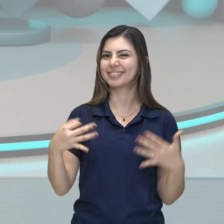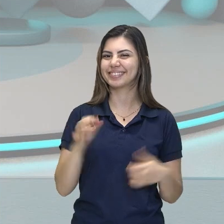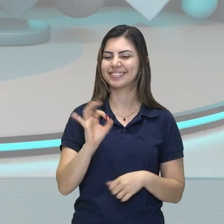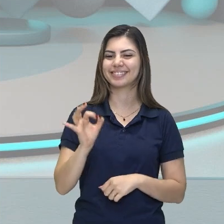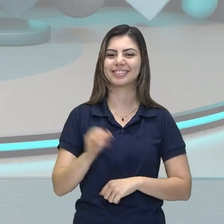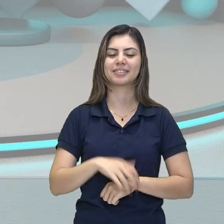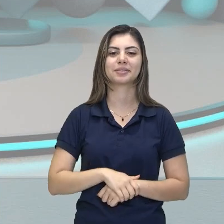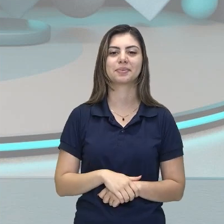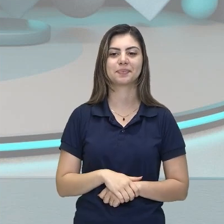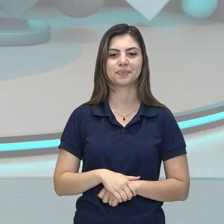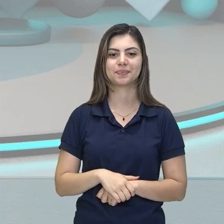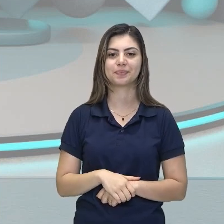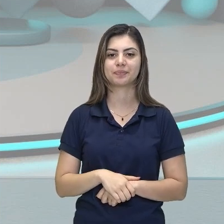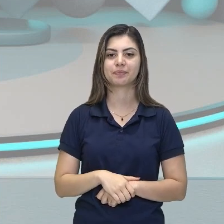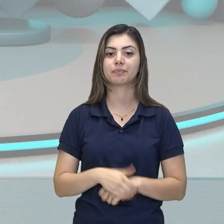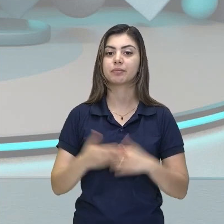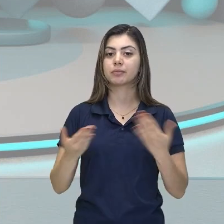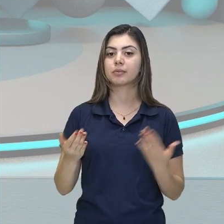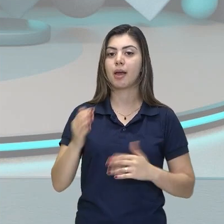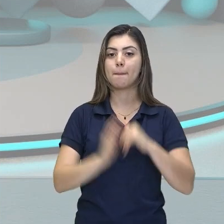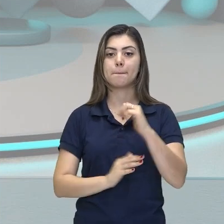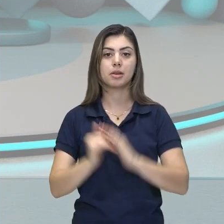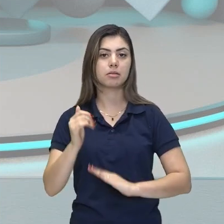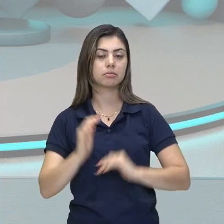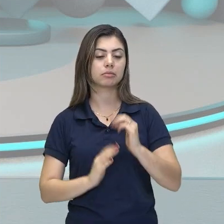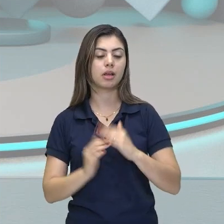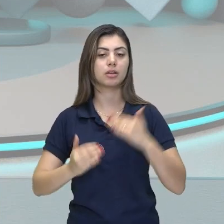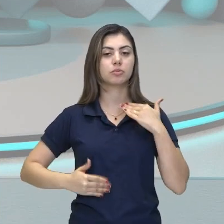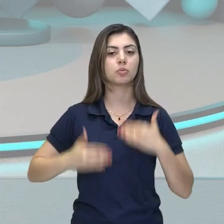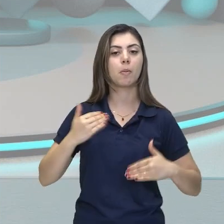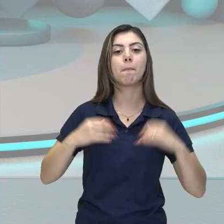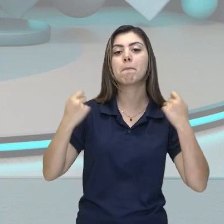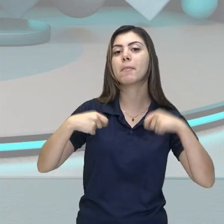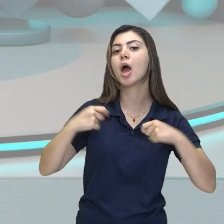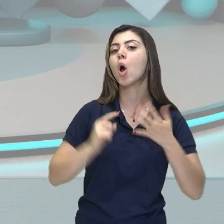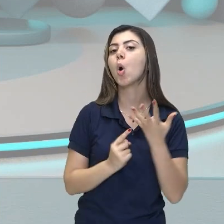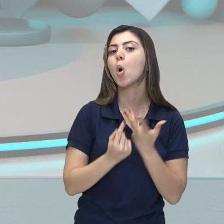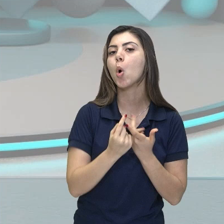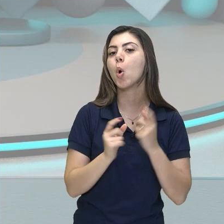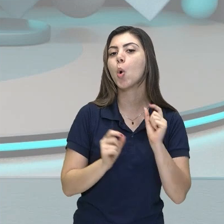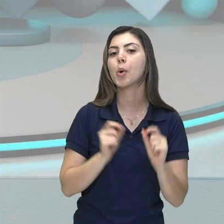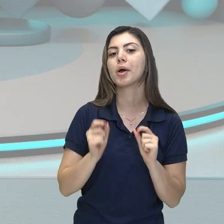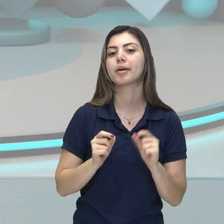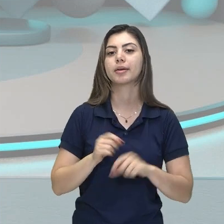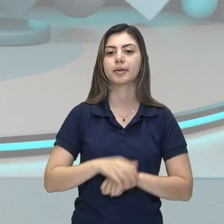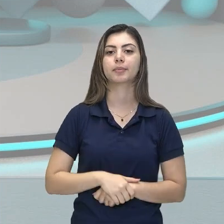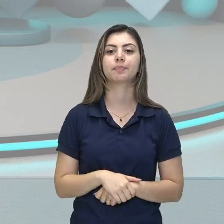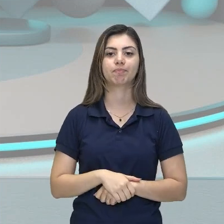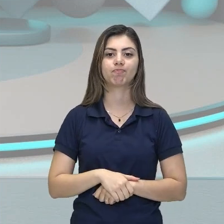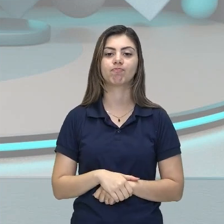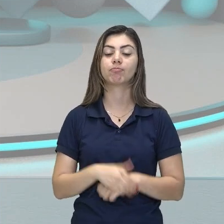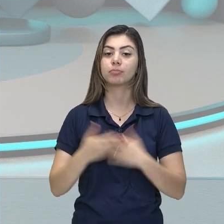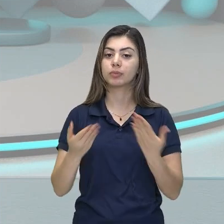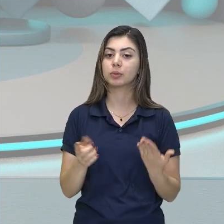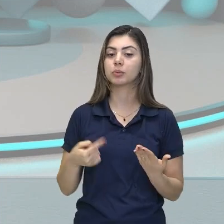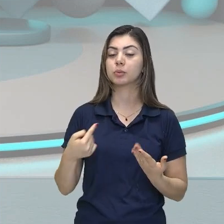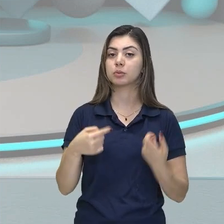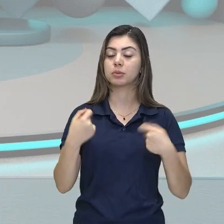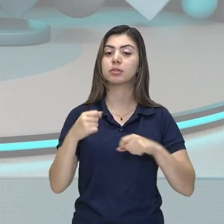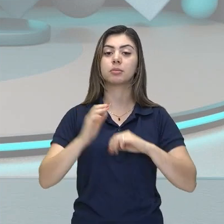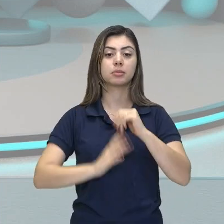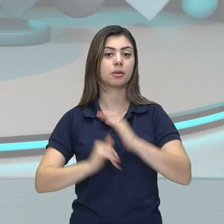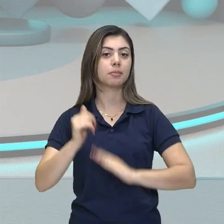Tá bom? Habilidades físicas necessárias para você estar praticando aí, ó. A prática do stand-up, né, paddle, né, exige uma série de